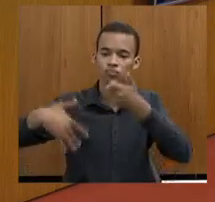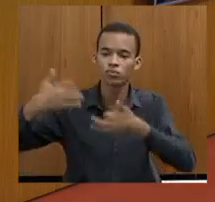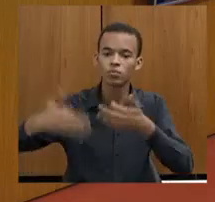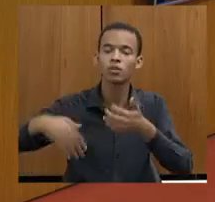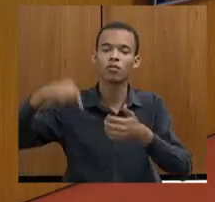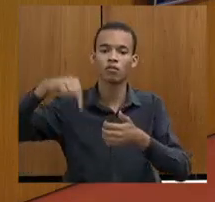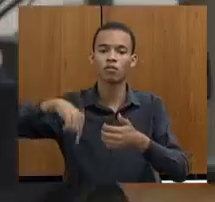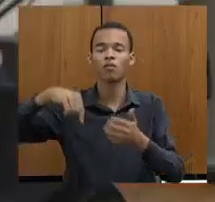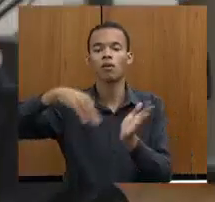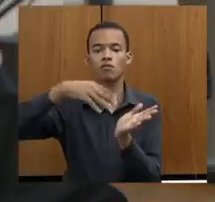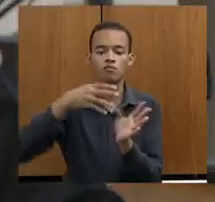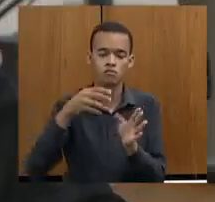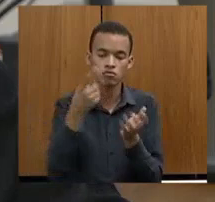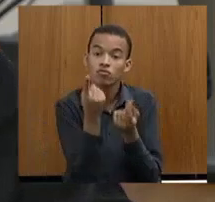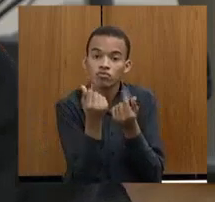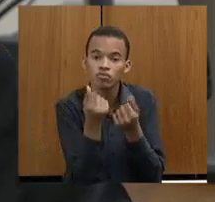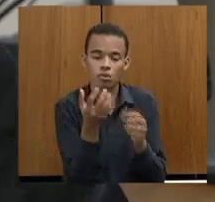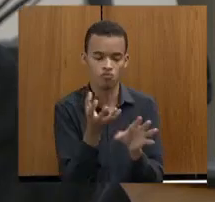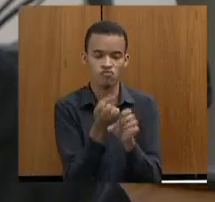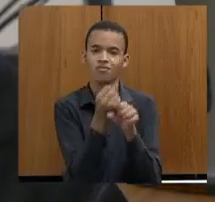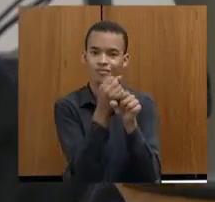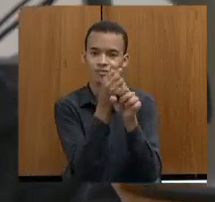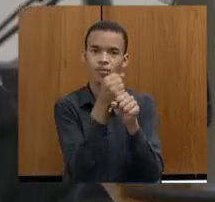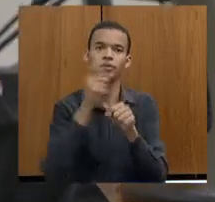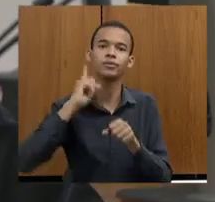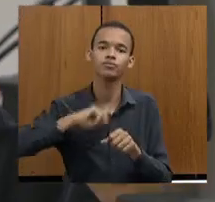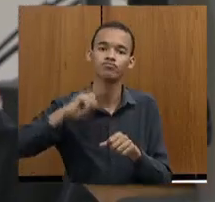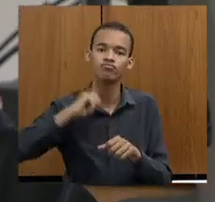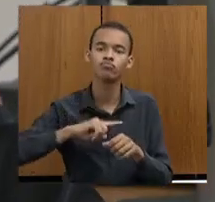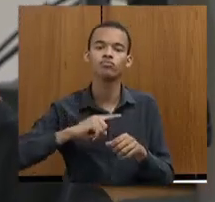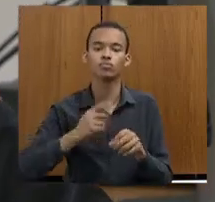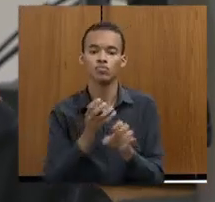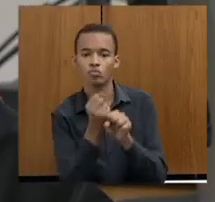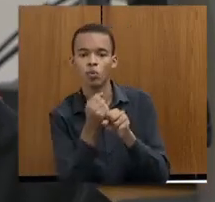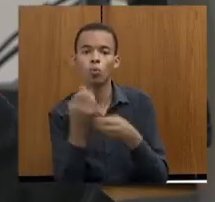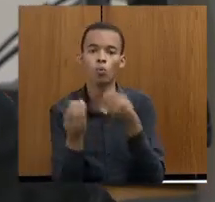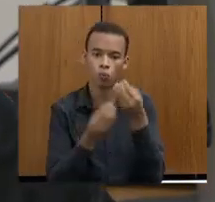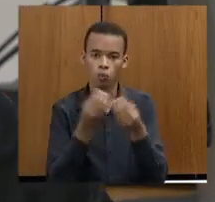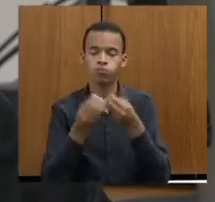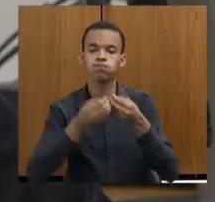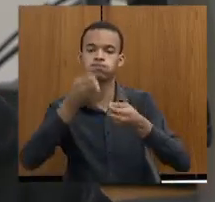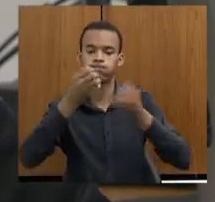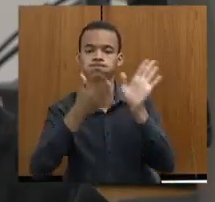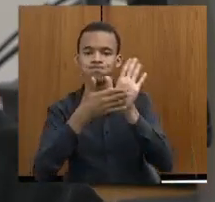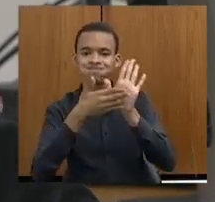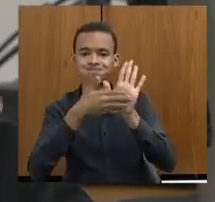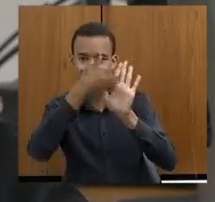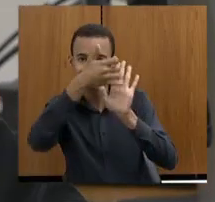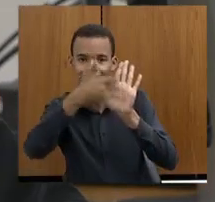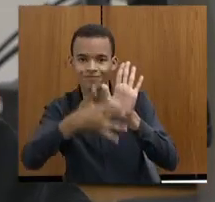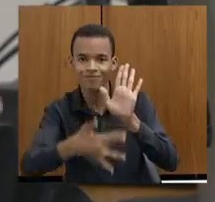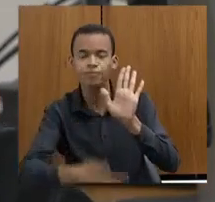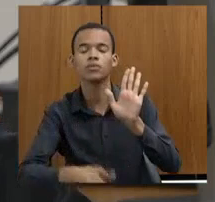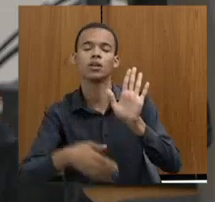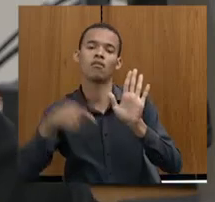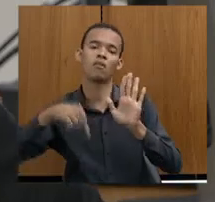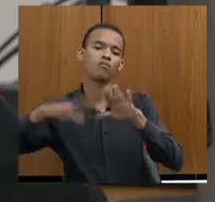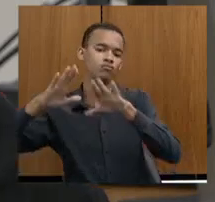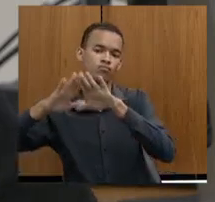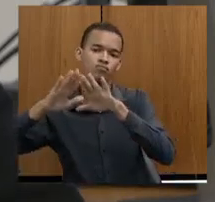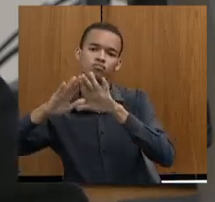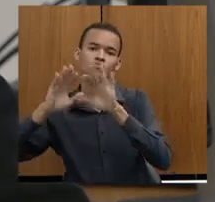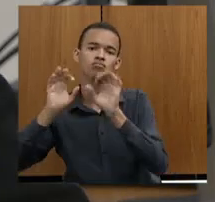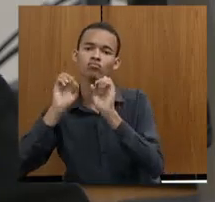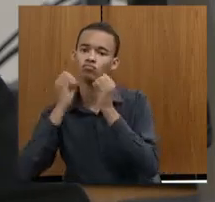públicas do estado de Minas Gerais acho que isso é fundamental e Assembleia é o lugar ideal para que se faça isso esse